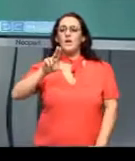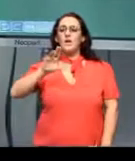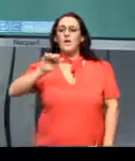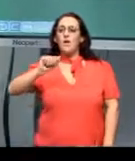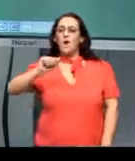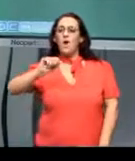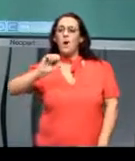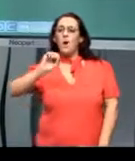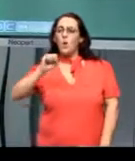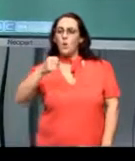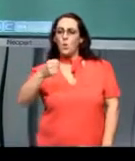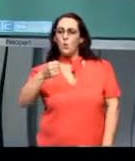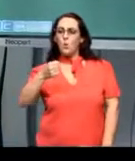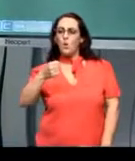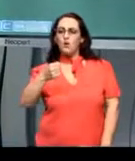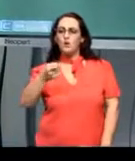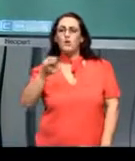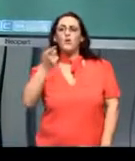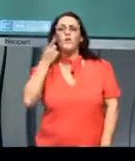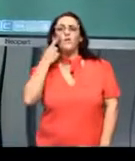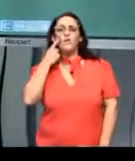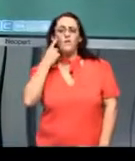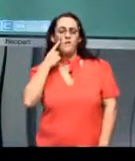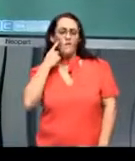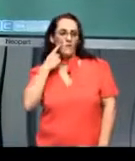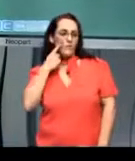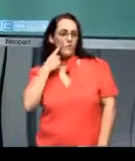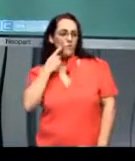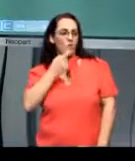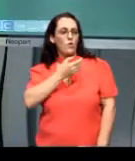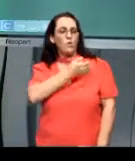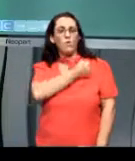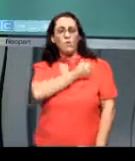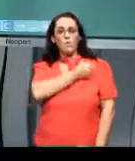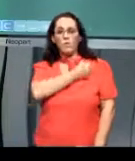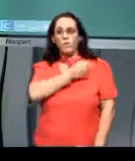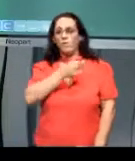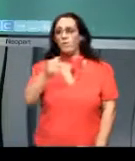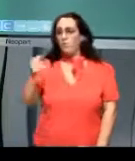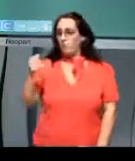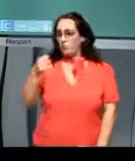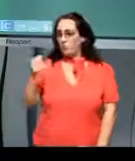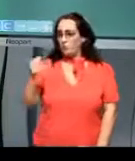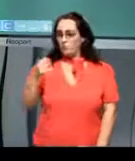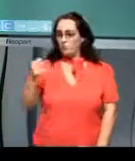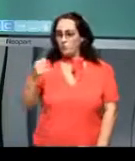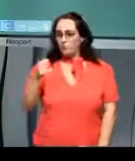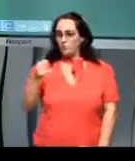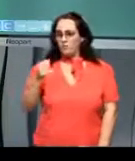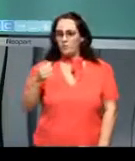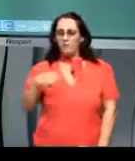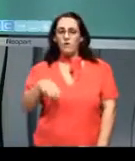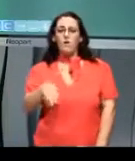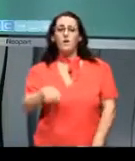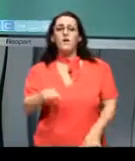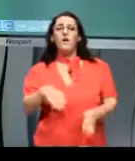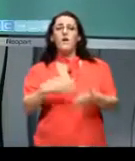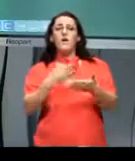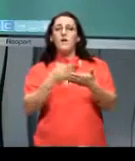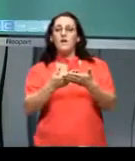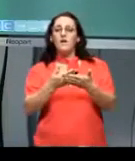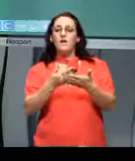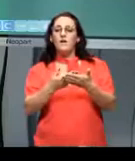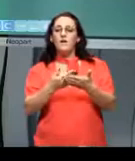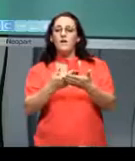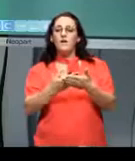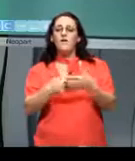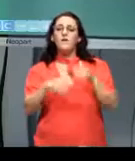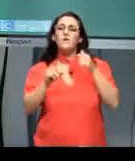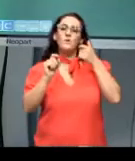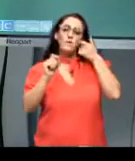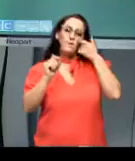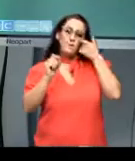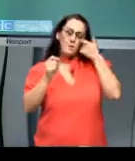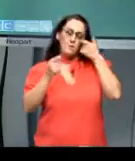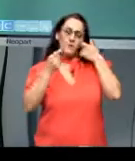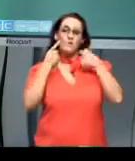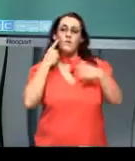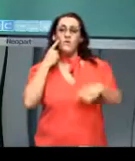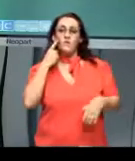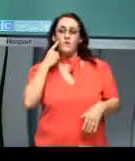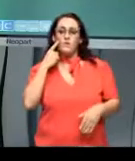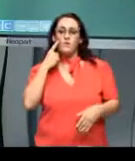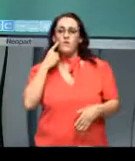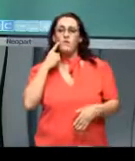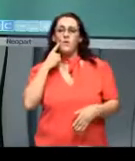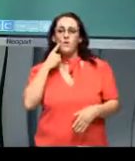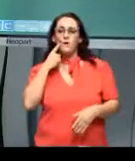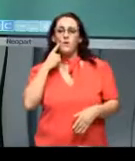está vendo números negativos. Os alunos que assistiram minhas aulas hoje, né? Estão com dúvidas aí,